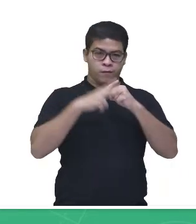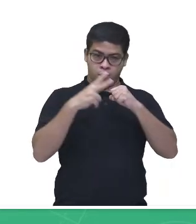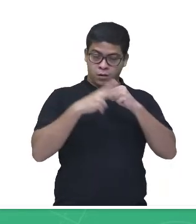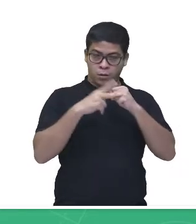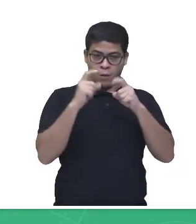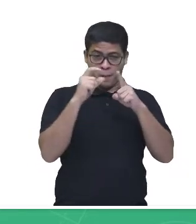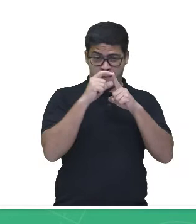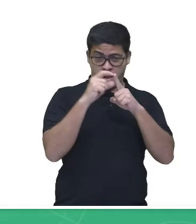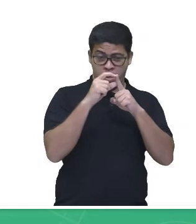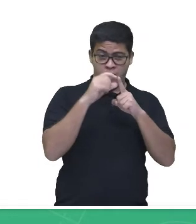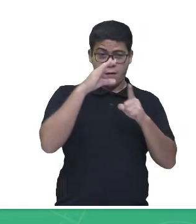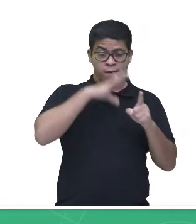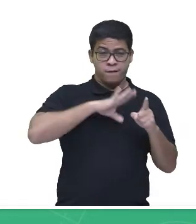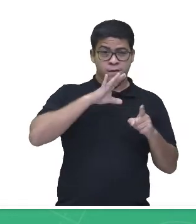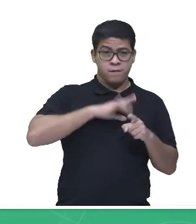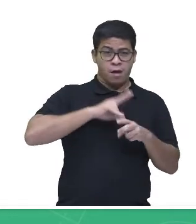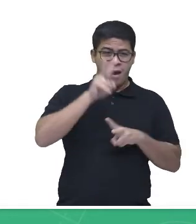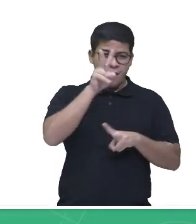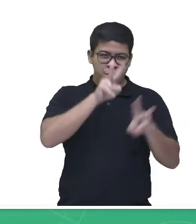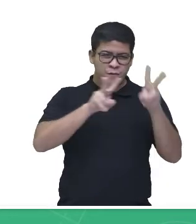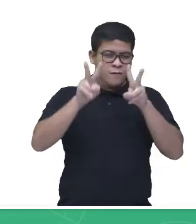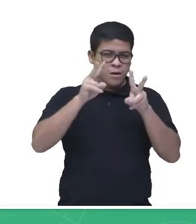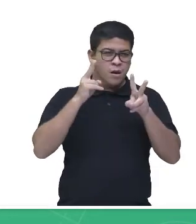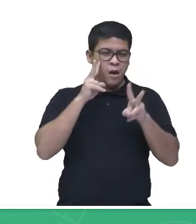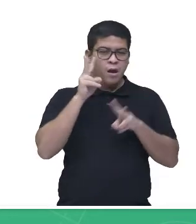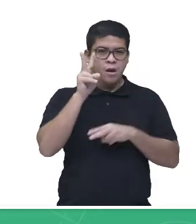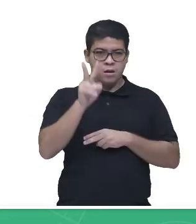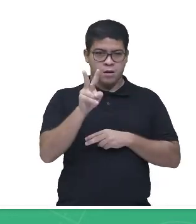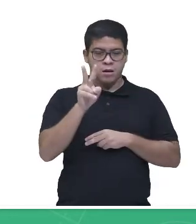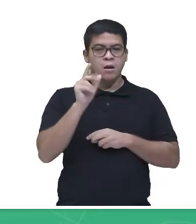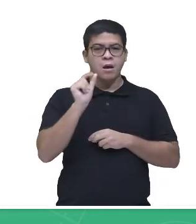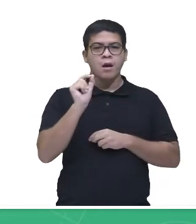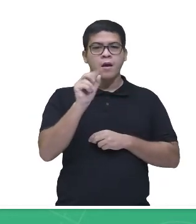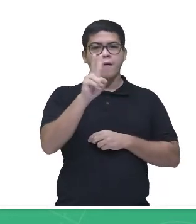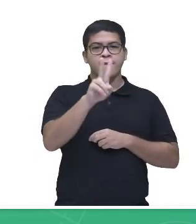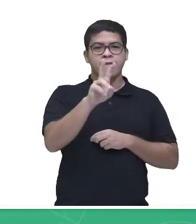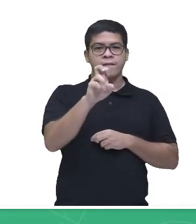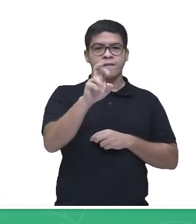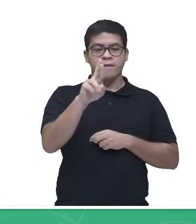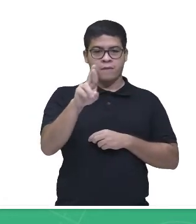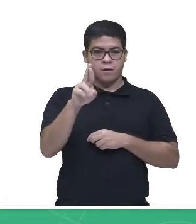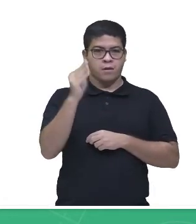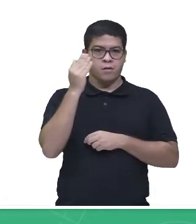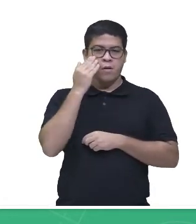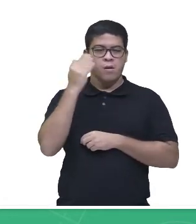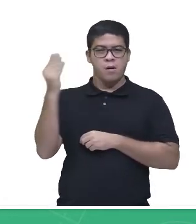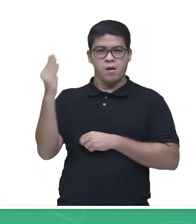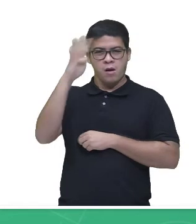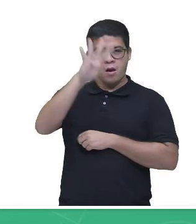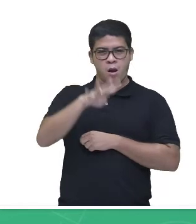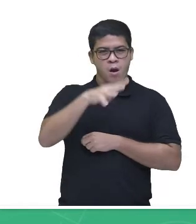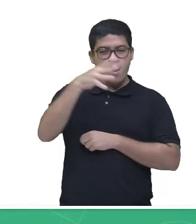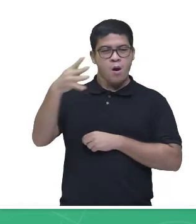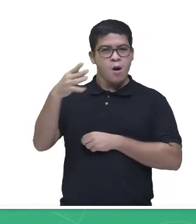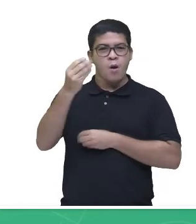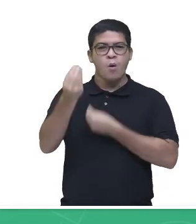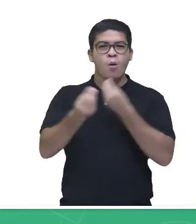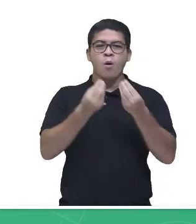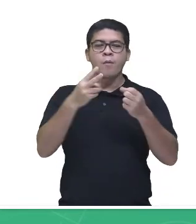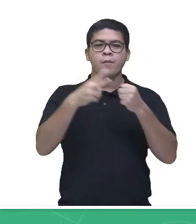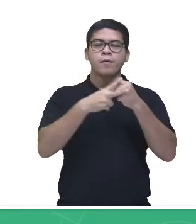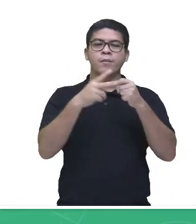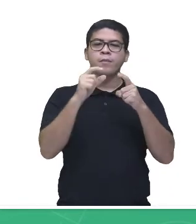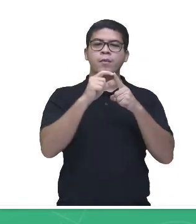ver em português, no espanhol ver. Yo he visto, tú has visto, él ha visto. Nosotros hemos